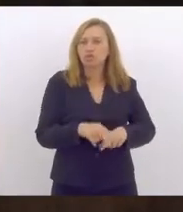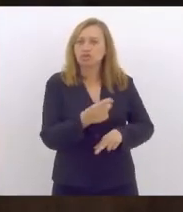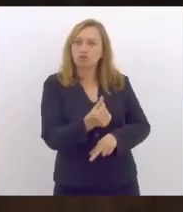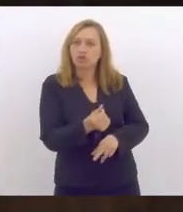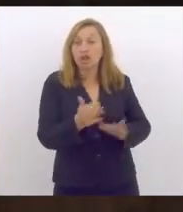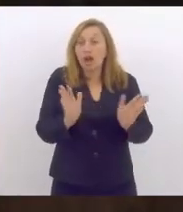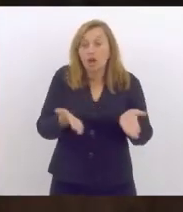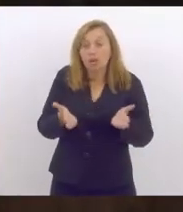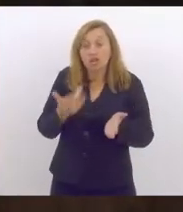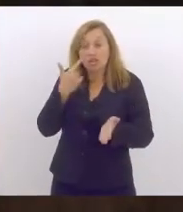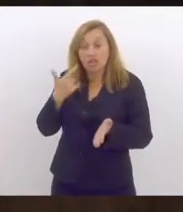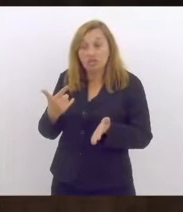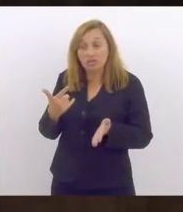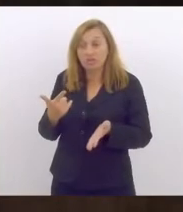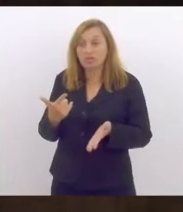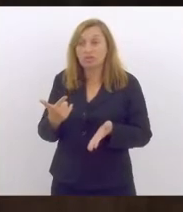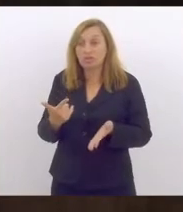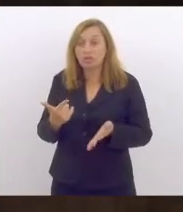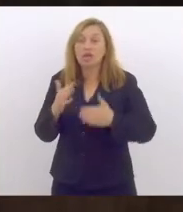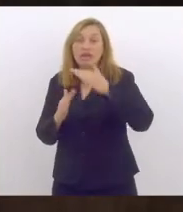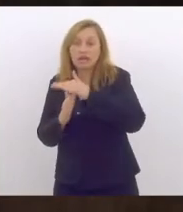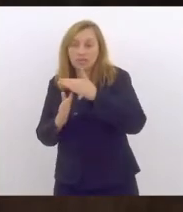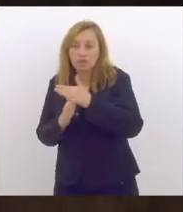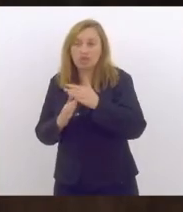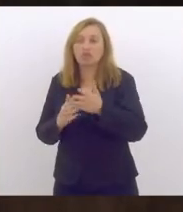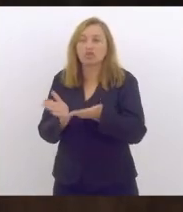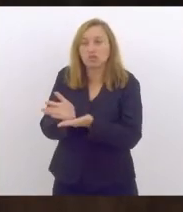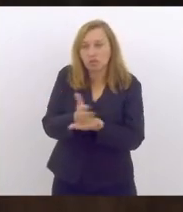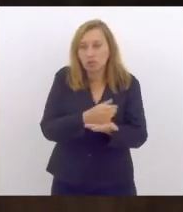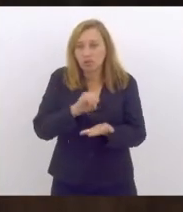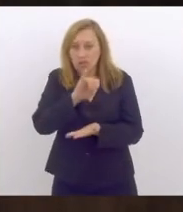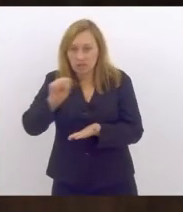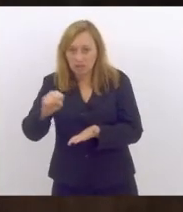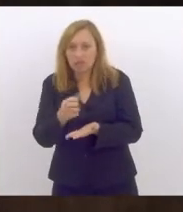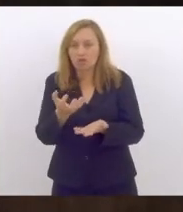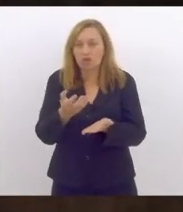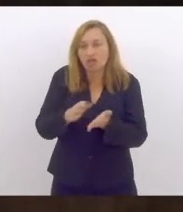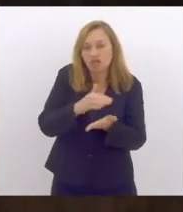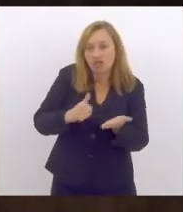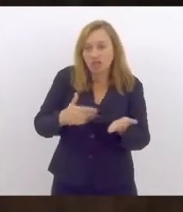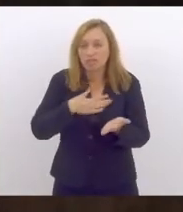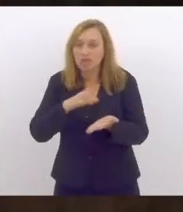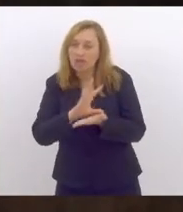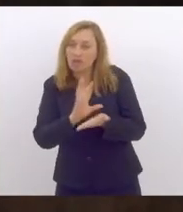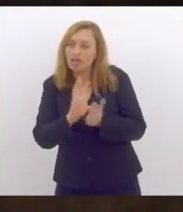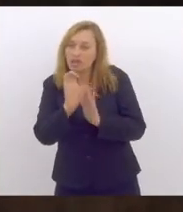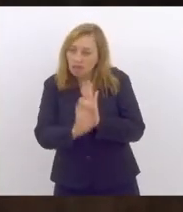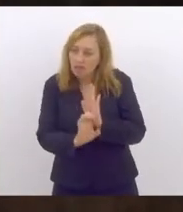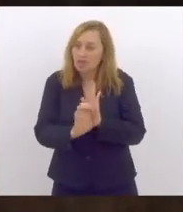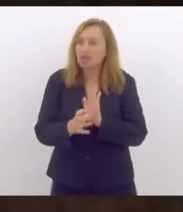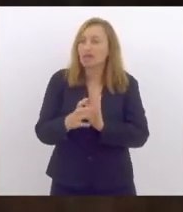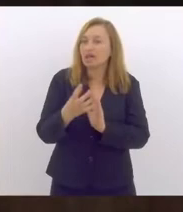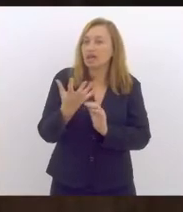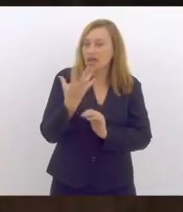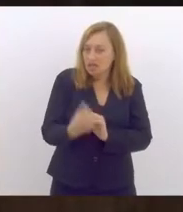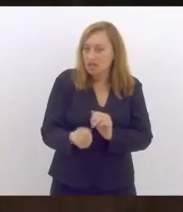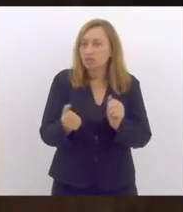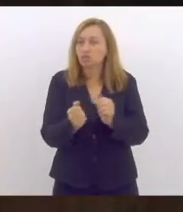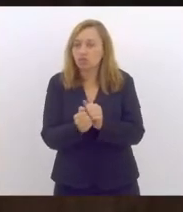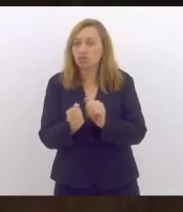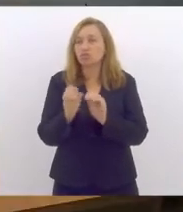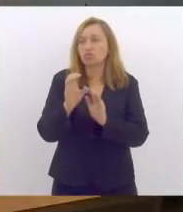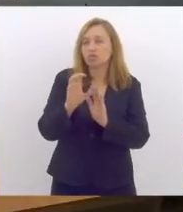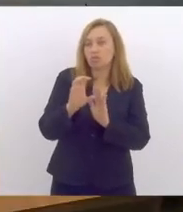agora a gente está conceituando em função do limite de recolhimento do ICMS. Então, eu queria retirar a minha emenda e, no mérito, parecer é favorável com a emenda da